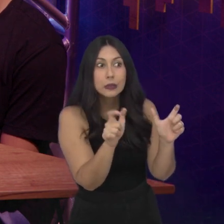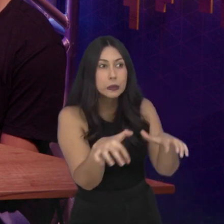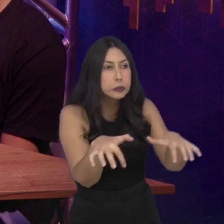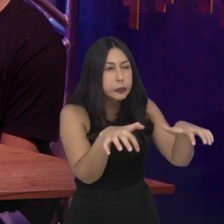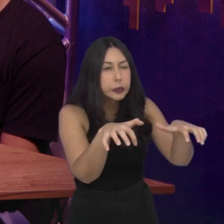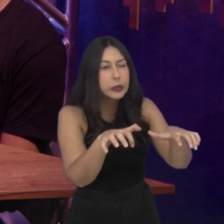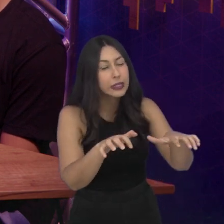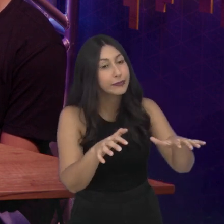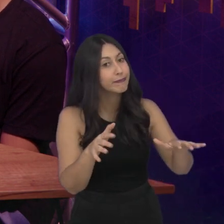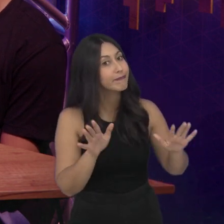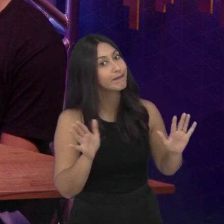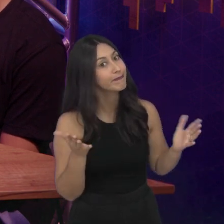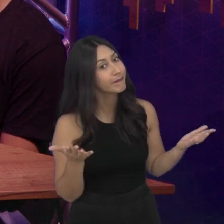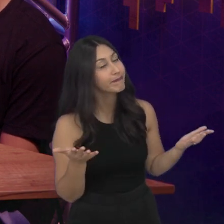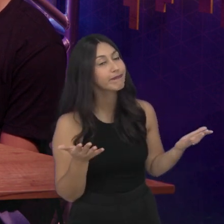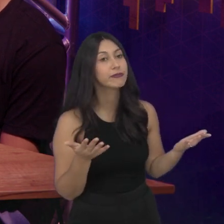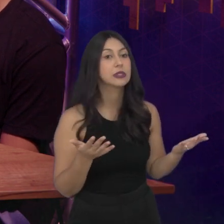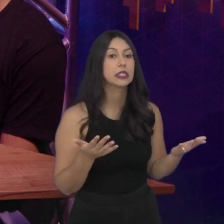thriller, enfim.